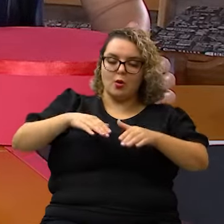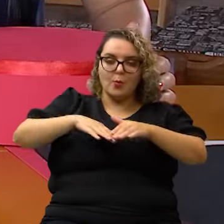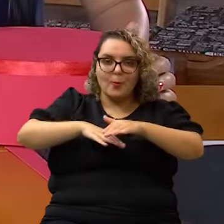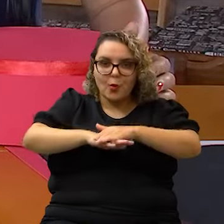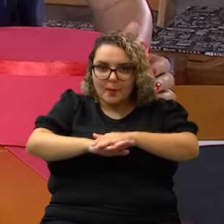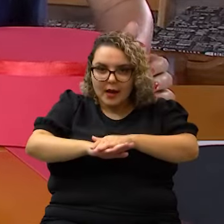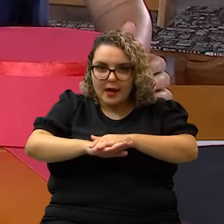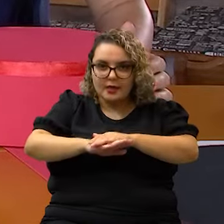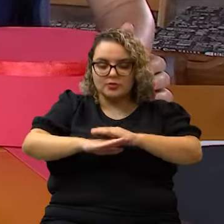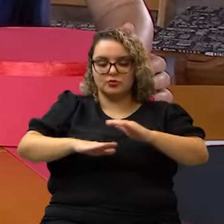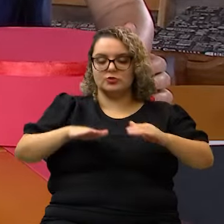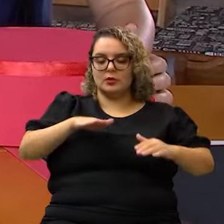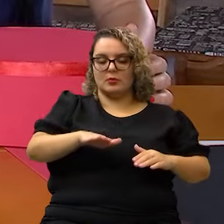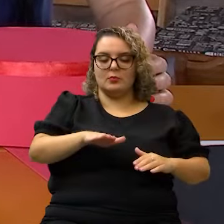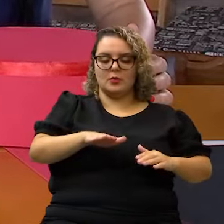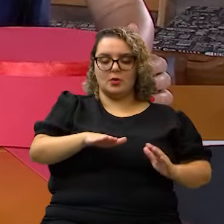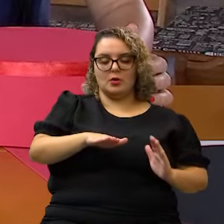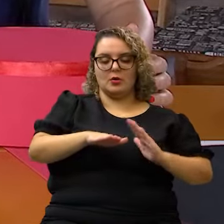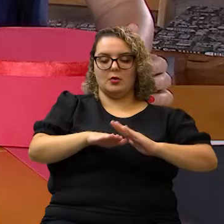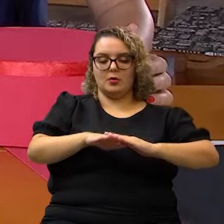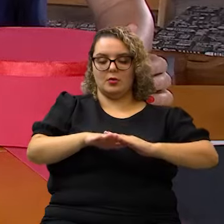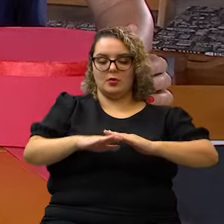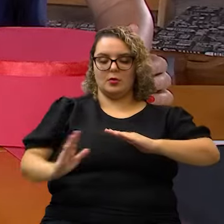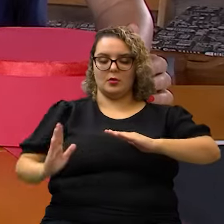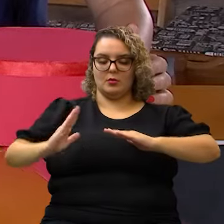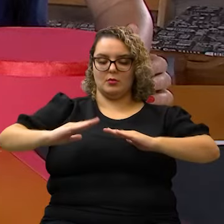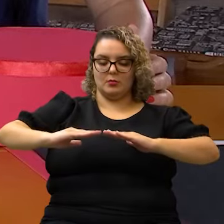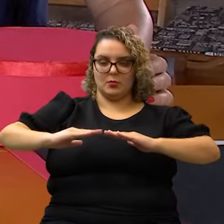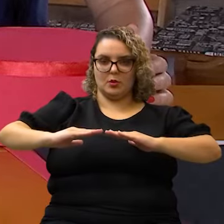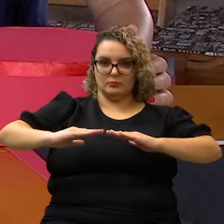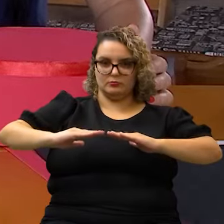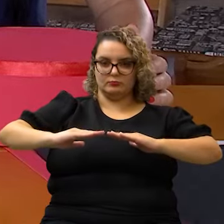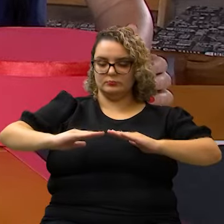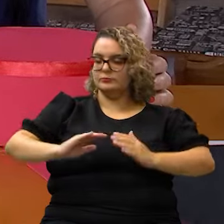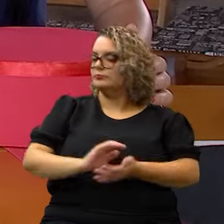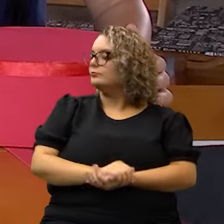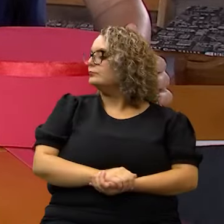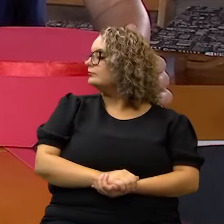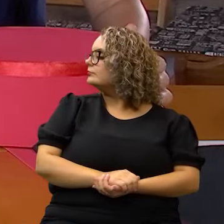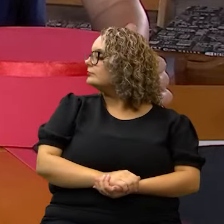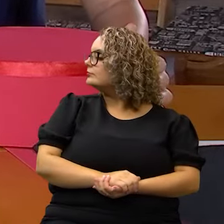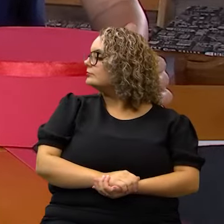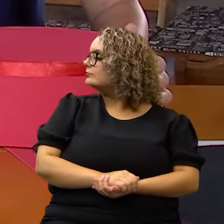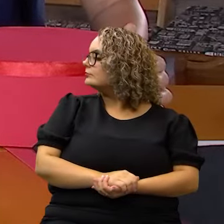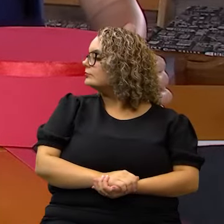por aqui, baixo. Por baixo. Por baixo. Tá. Ó. Por baixo. Ó. O